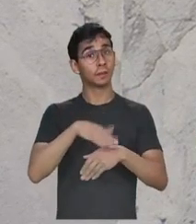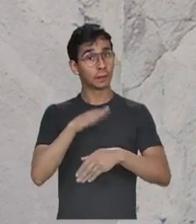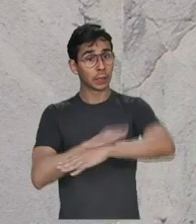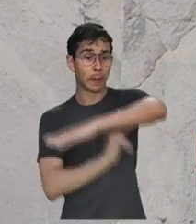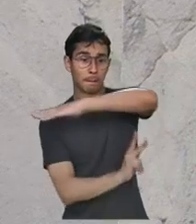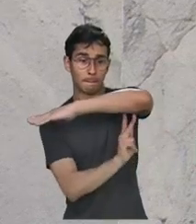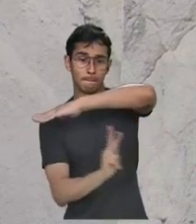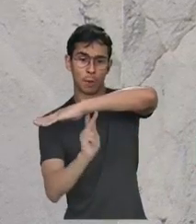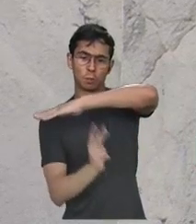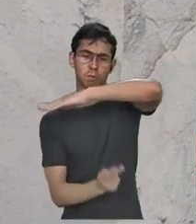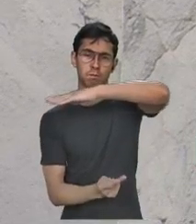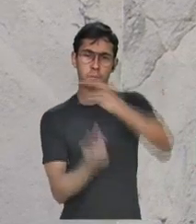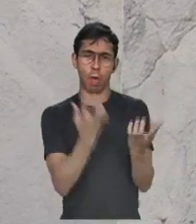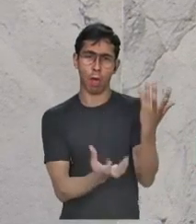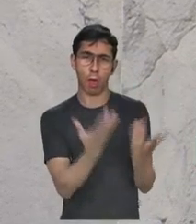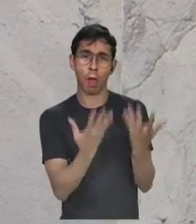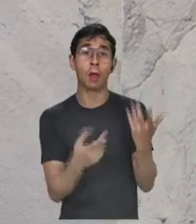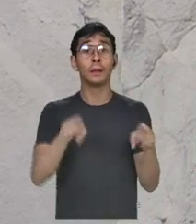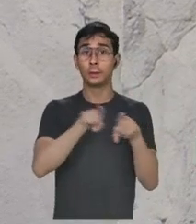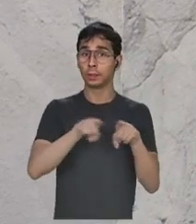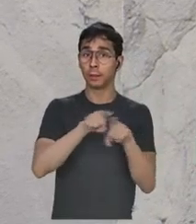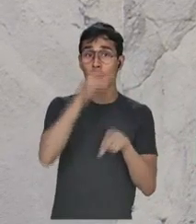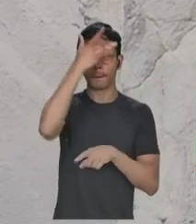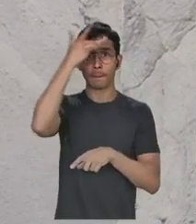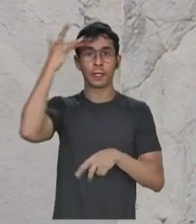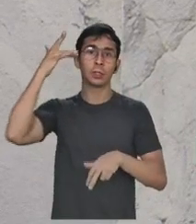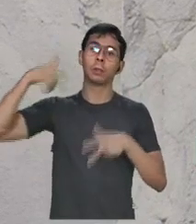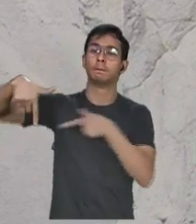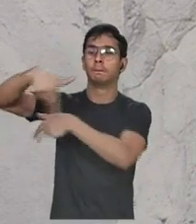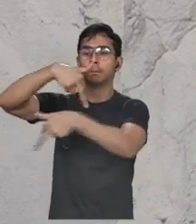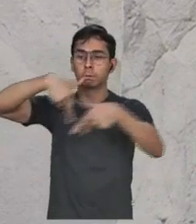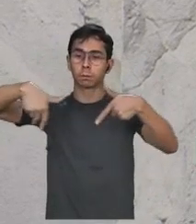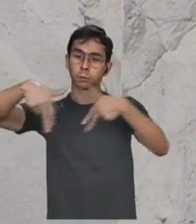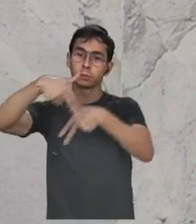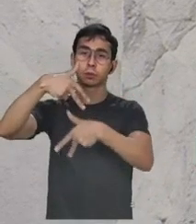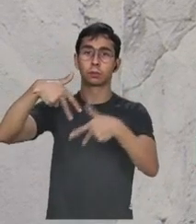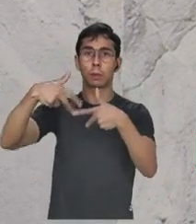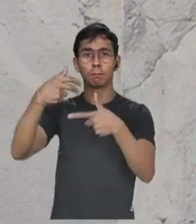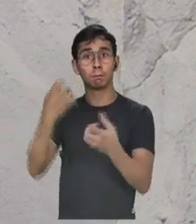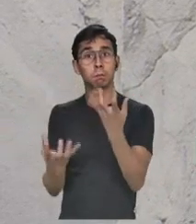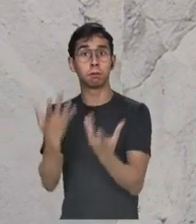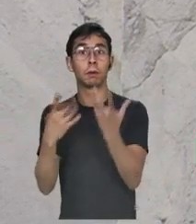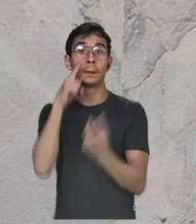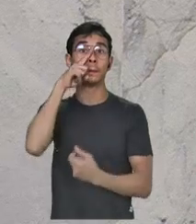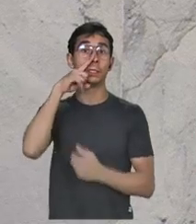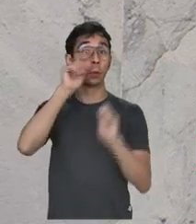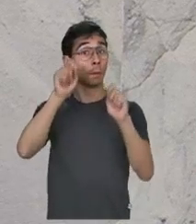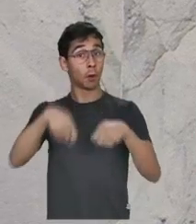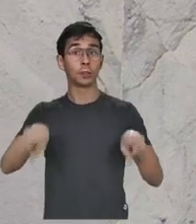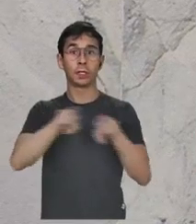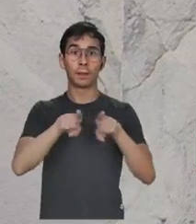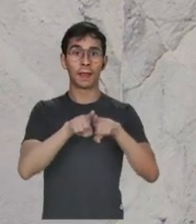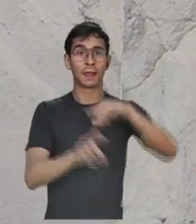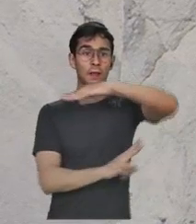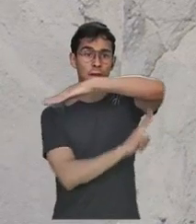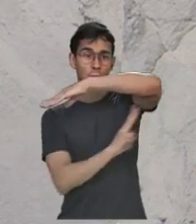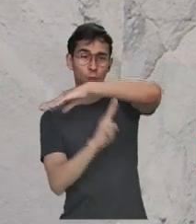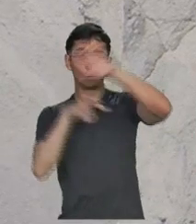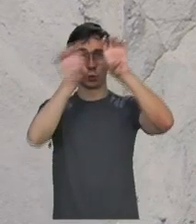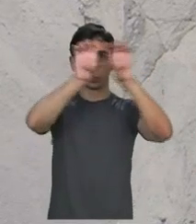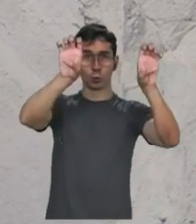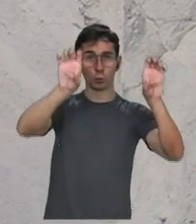não só a pessoas que por ali trafegam por ali passam mas inclusive a estrutura do viaduto onde está todo aquele lixo